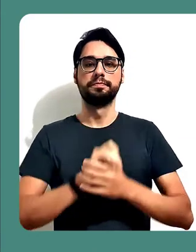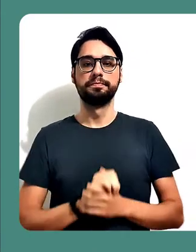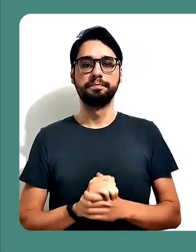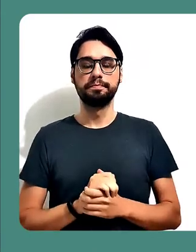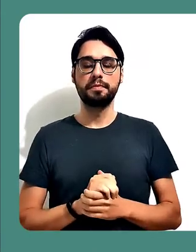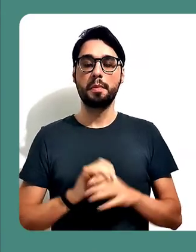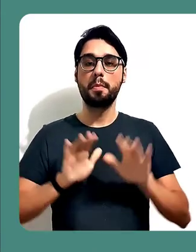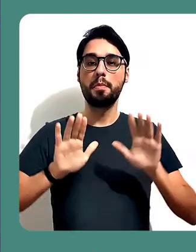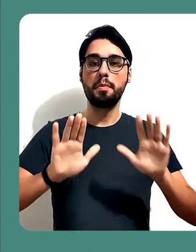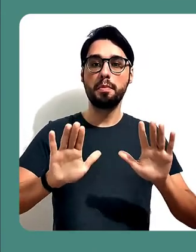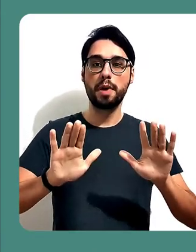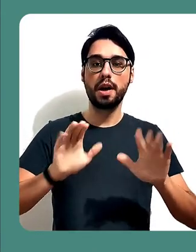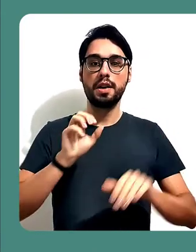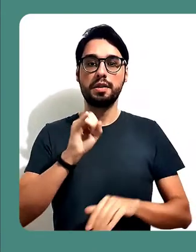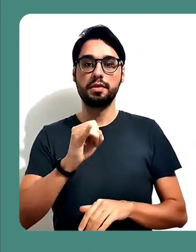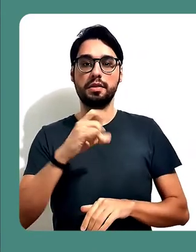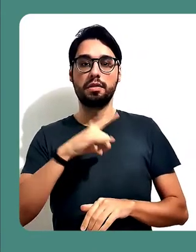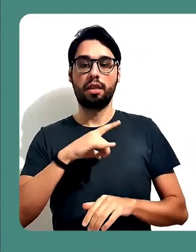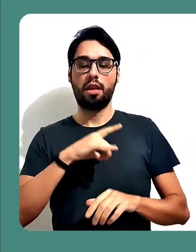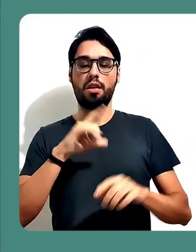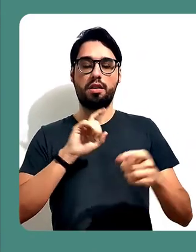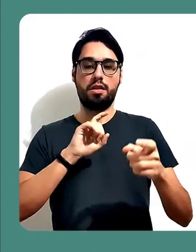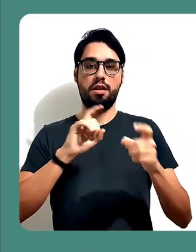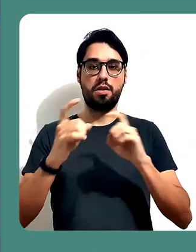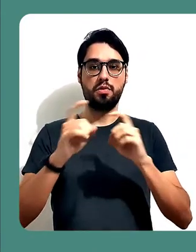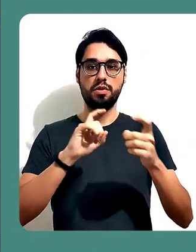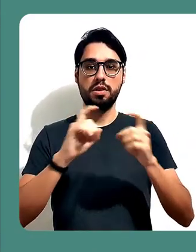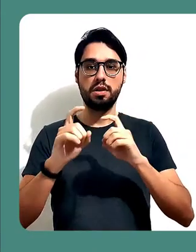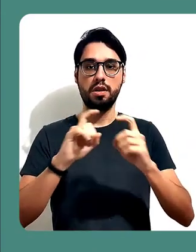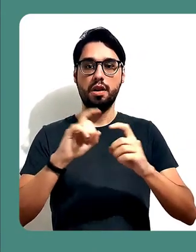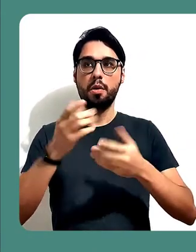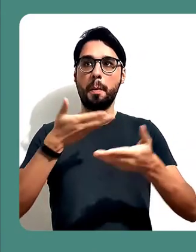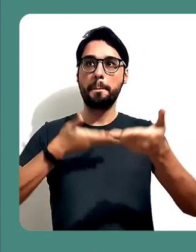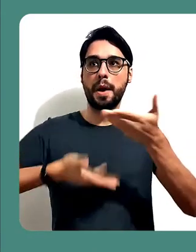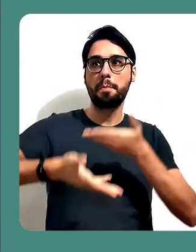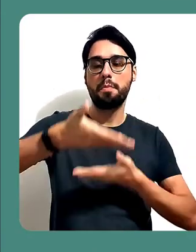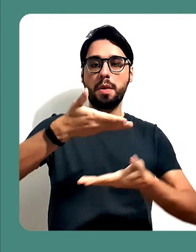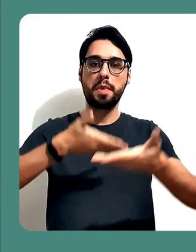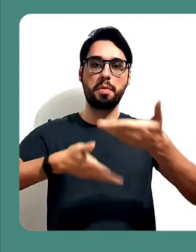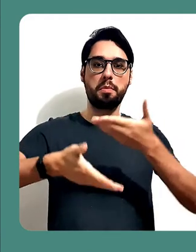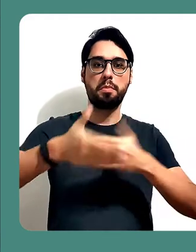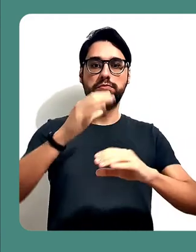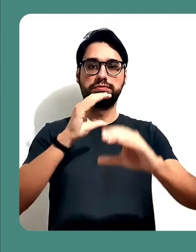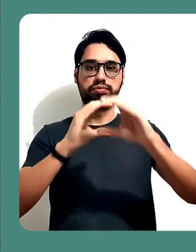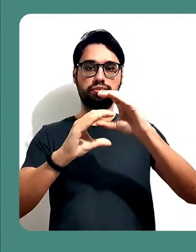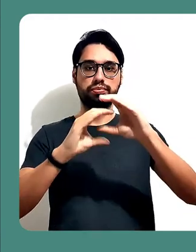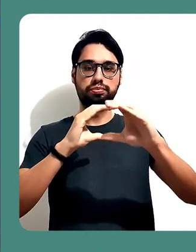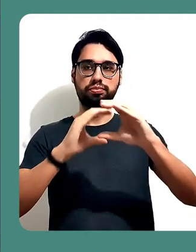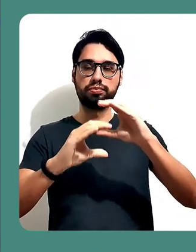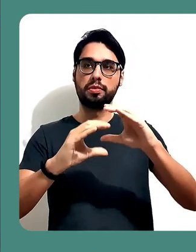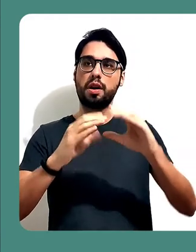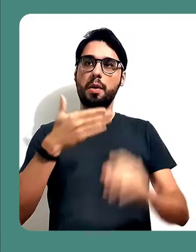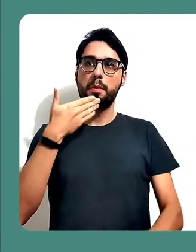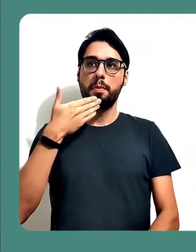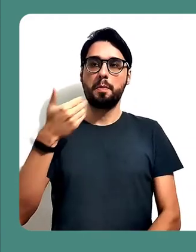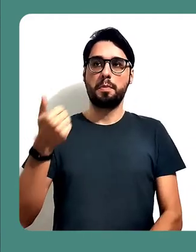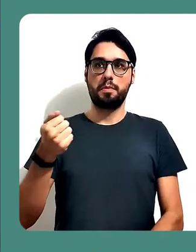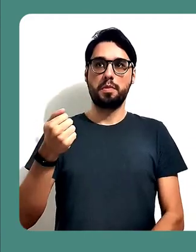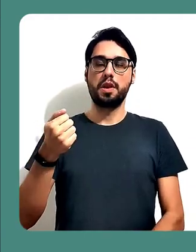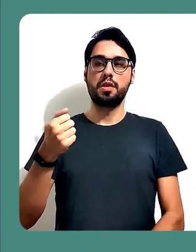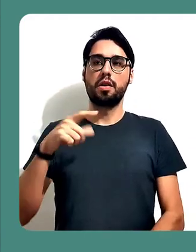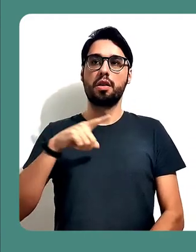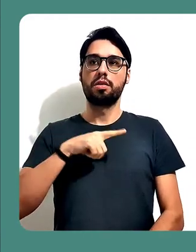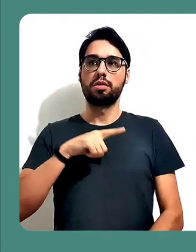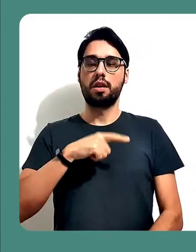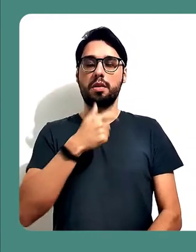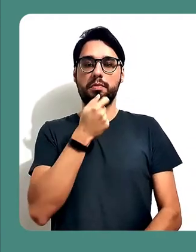em aulas em transmissão de aulas né ah mas se você tiver utilizando a web conferência